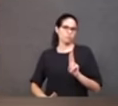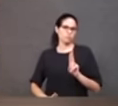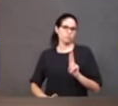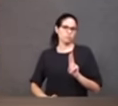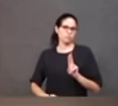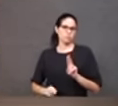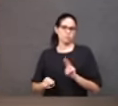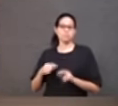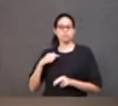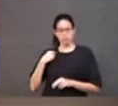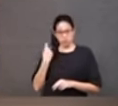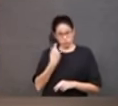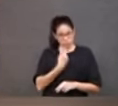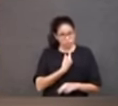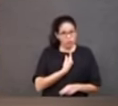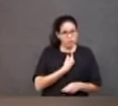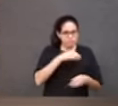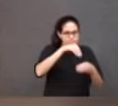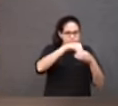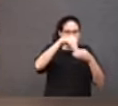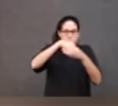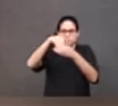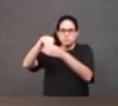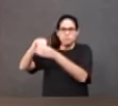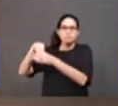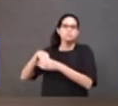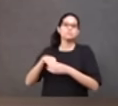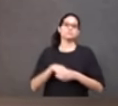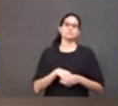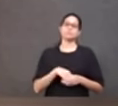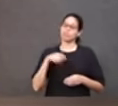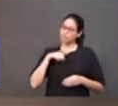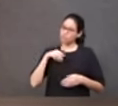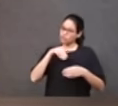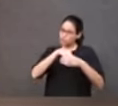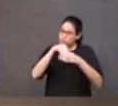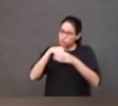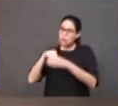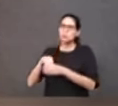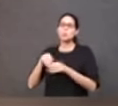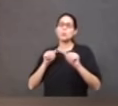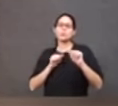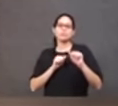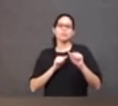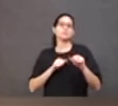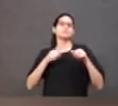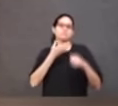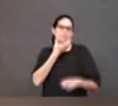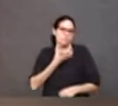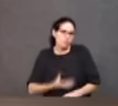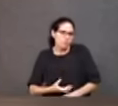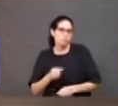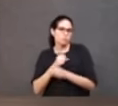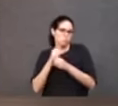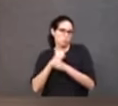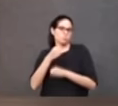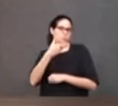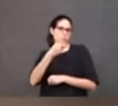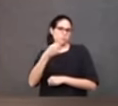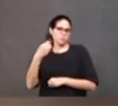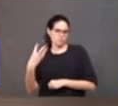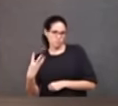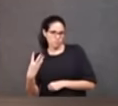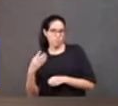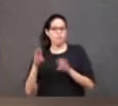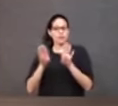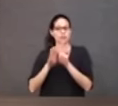nós elegemos toda a diretoria, eleições que ocorreram em dezembro de 2000 e dezembro de 2004, e em julho